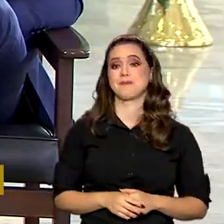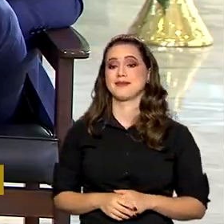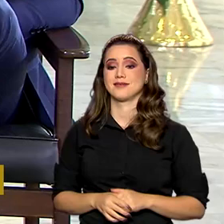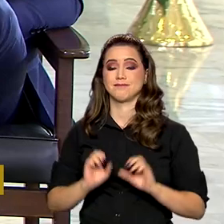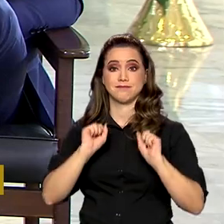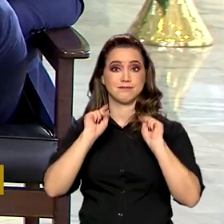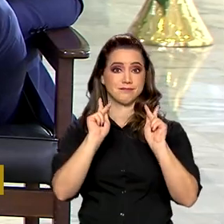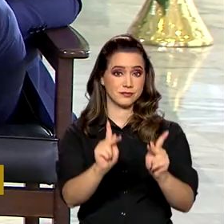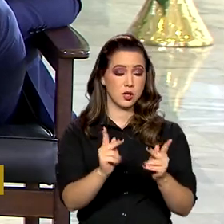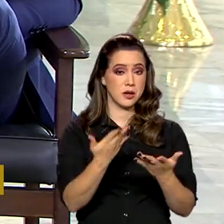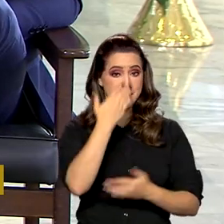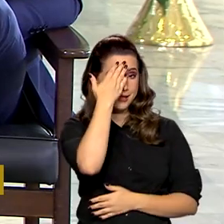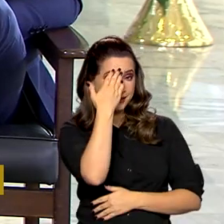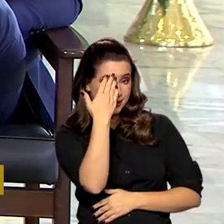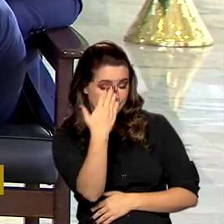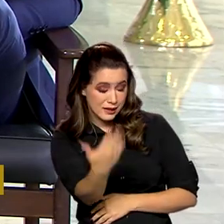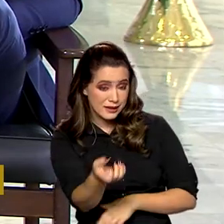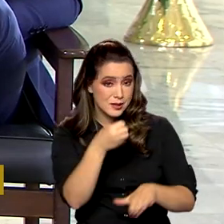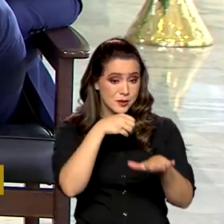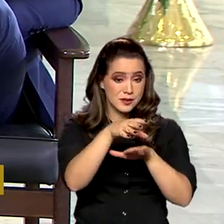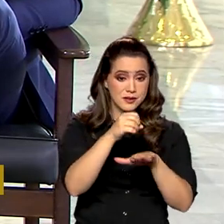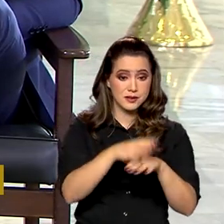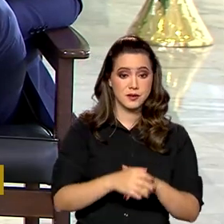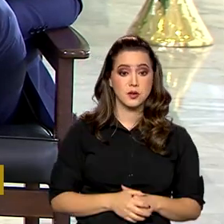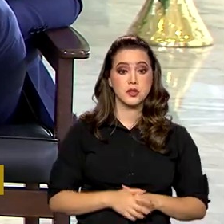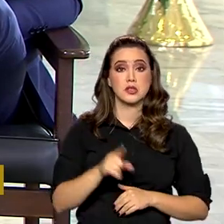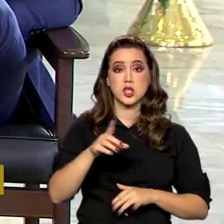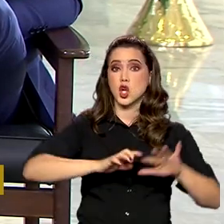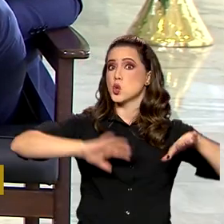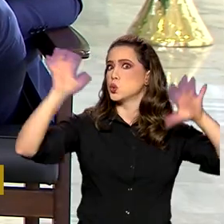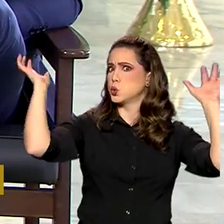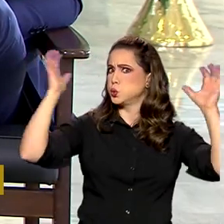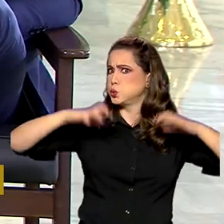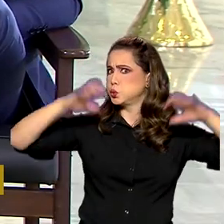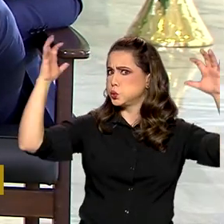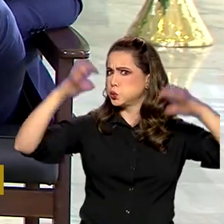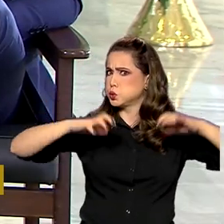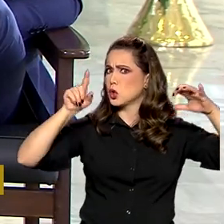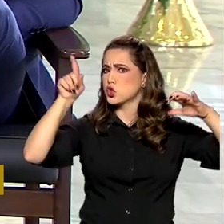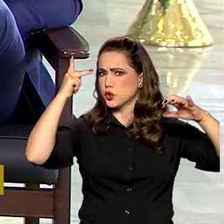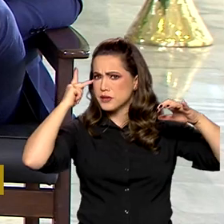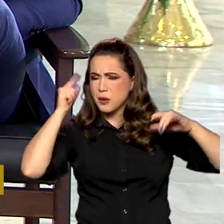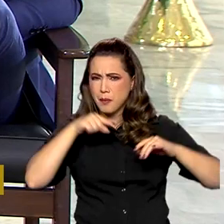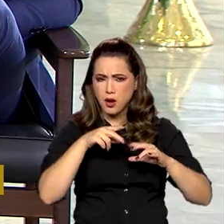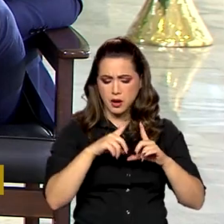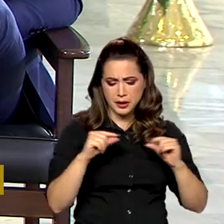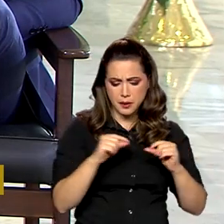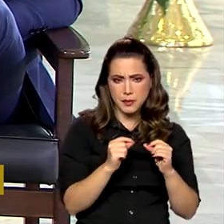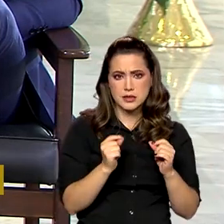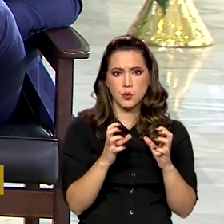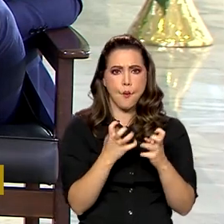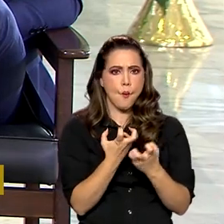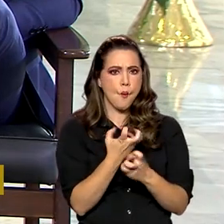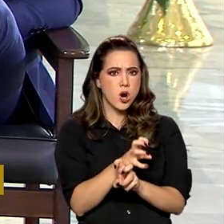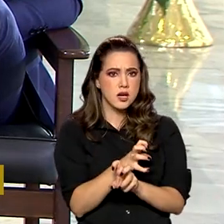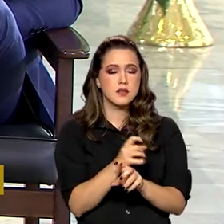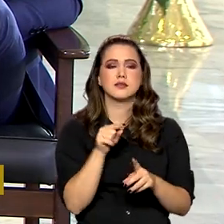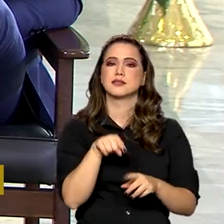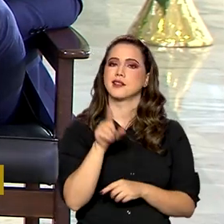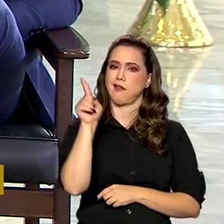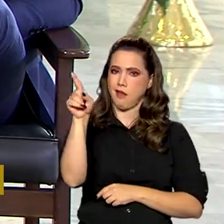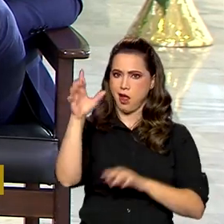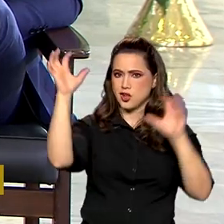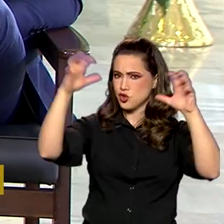Ok, Dimas, obrigado, né, pelas informações. A chuva lá em São Paulo, chuva, né? Brasília lá em São Paulo. Seca, todo é mundo verdade. Aqui um calor e ele na chuvinha lá. Museu